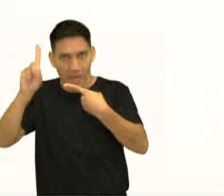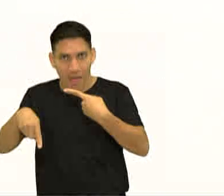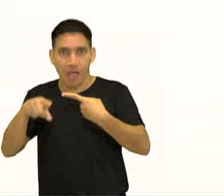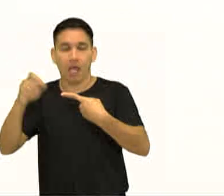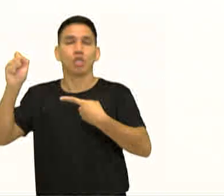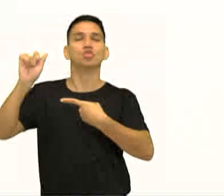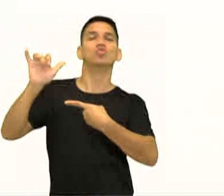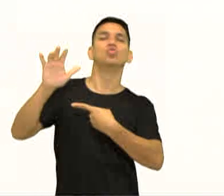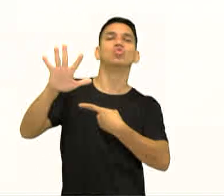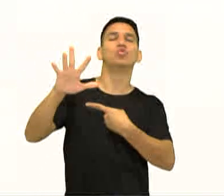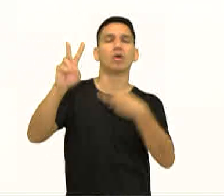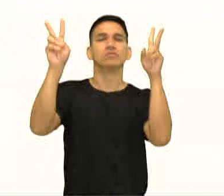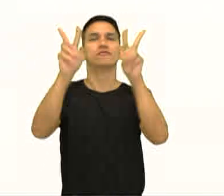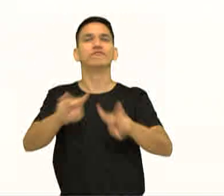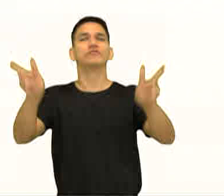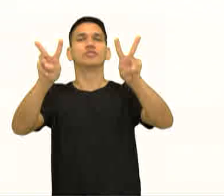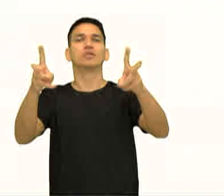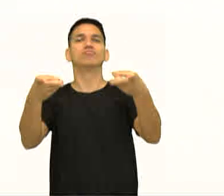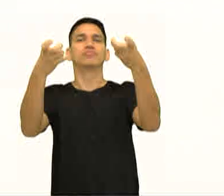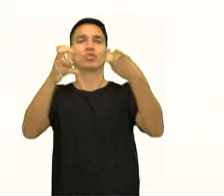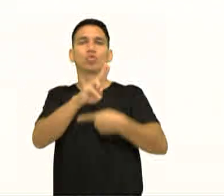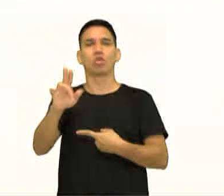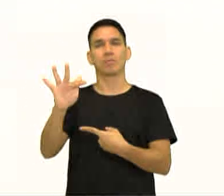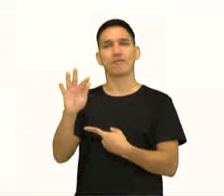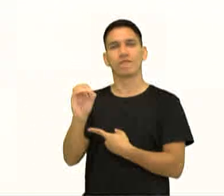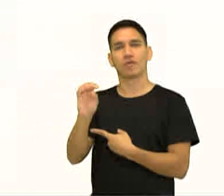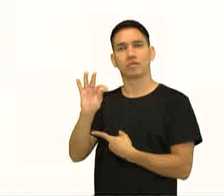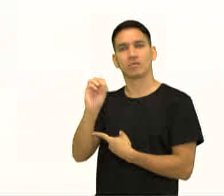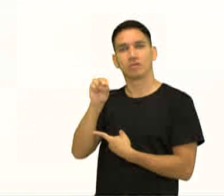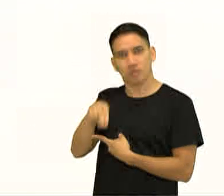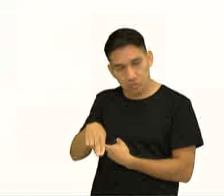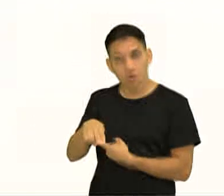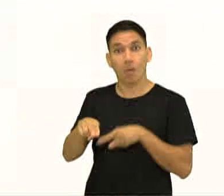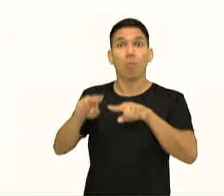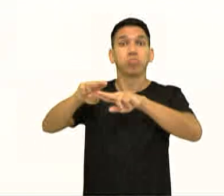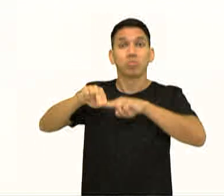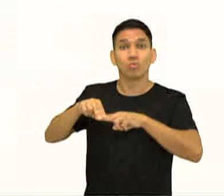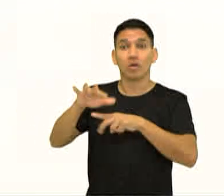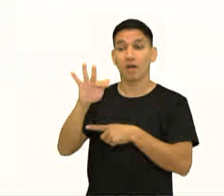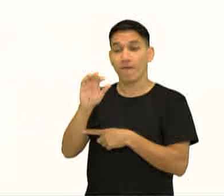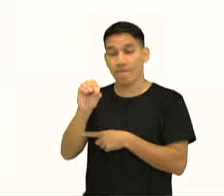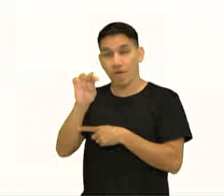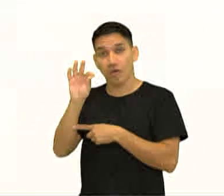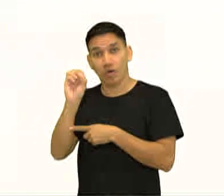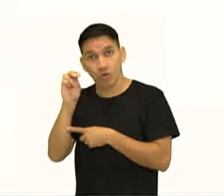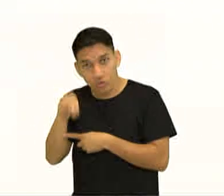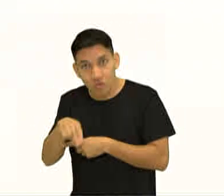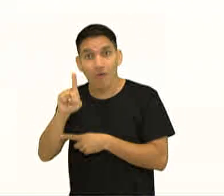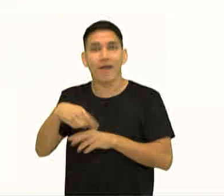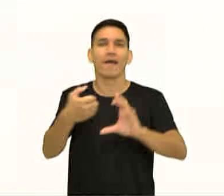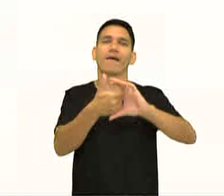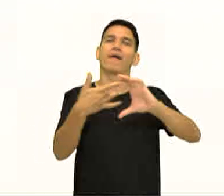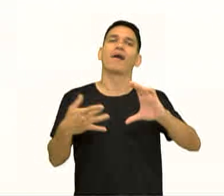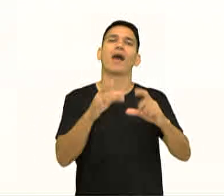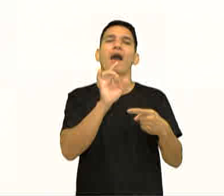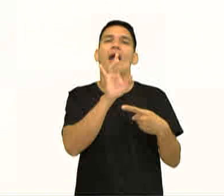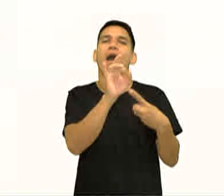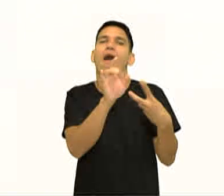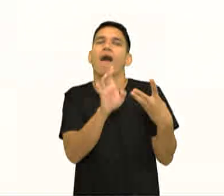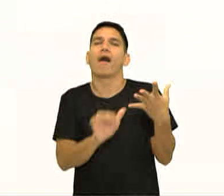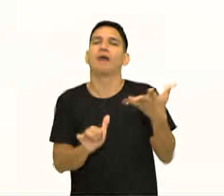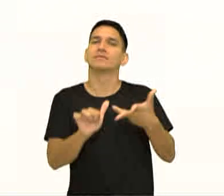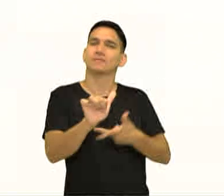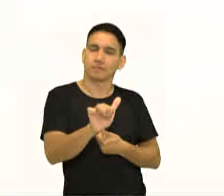espectro visível, denominada de fóton. Portanto, o fóton de energia liberado será característico para cada